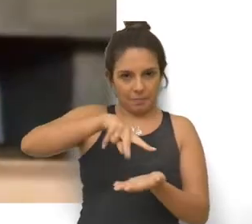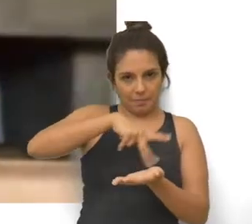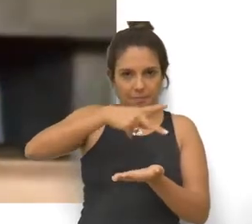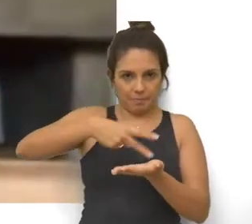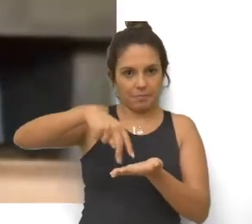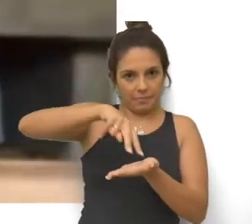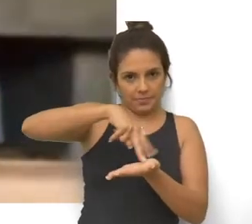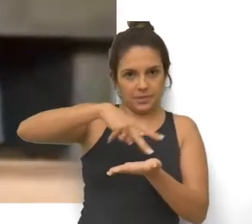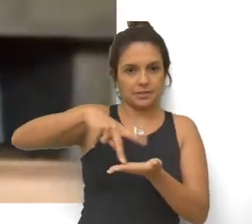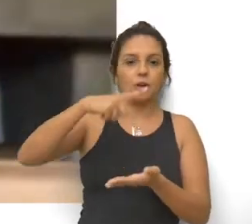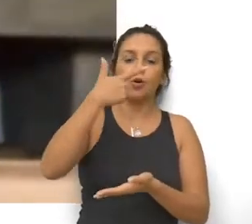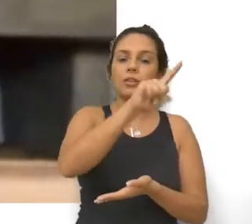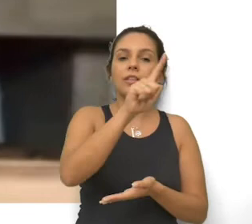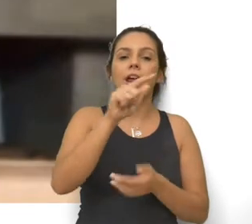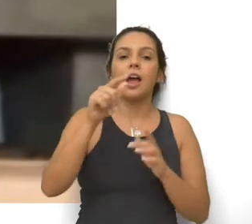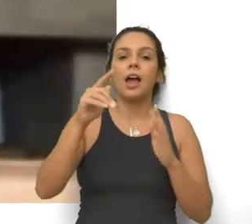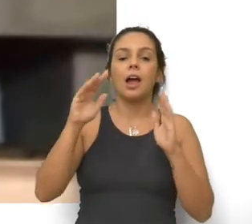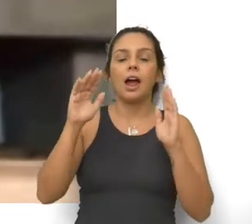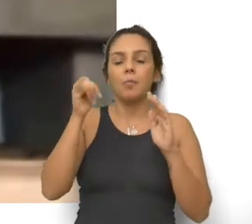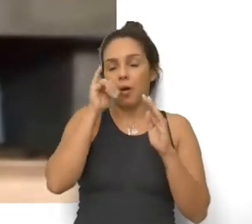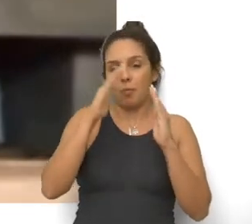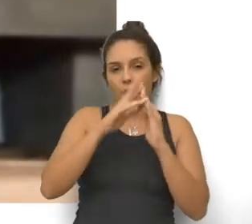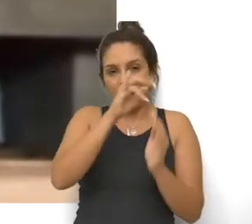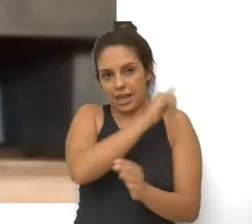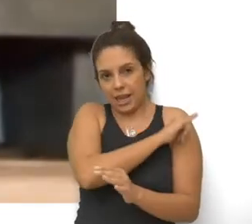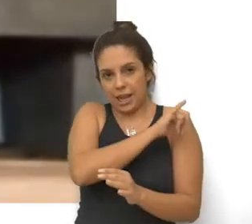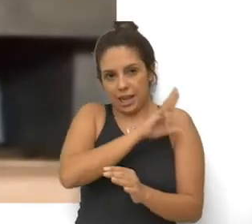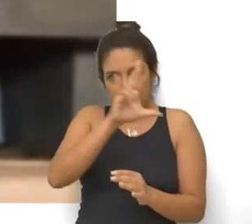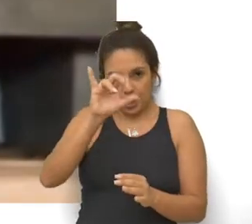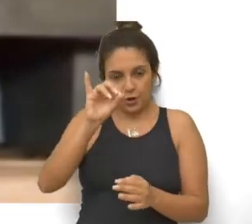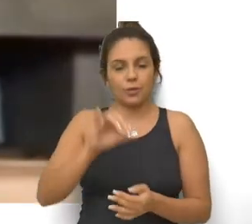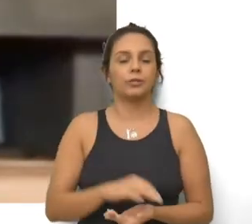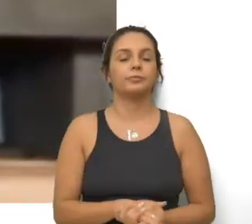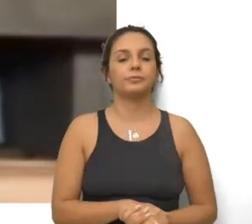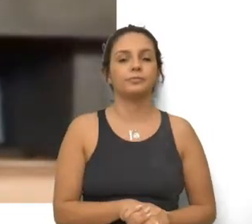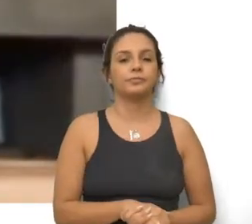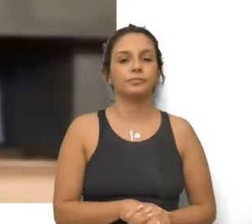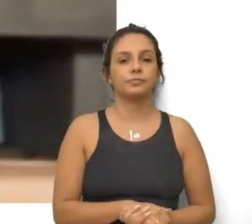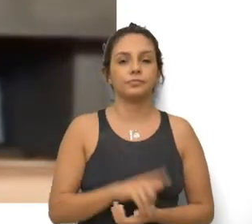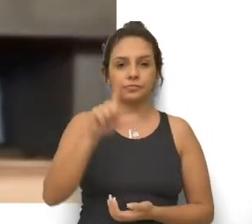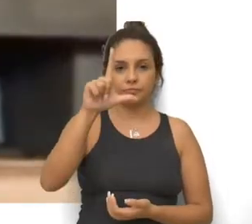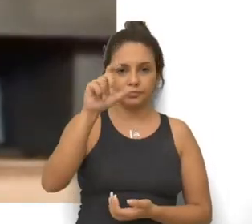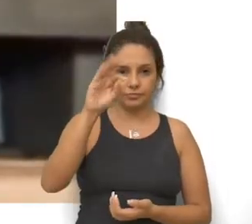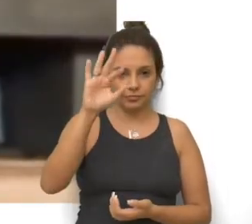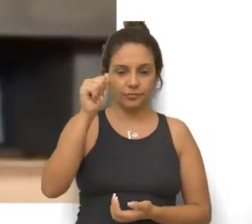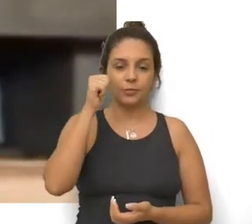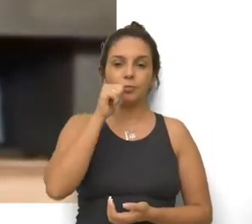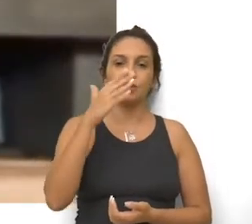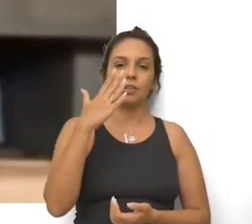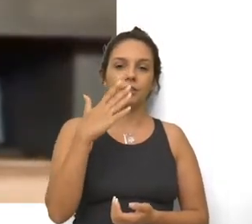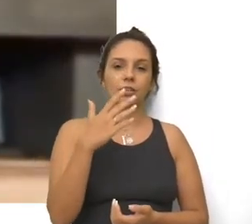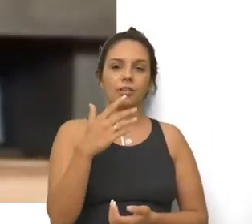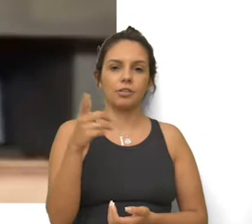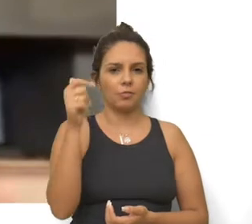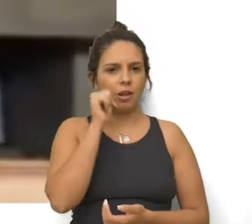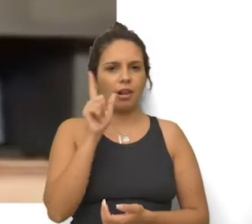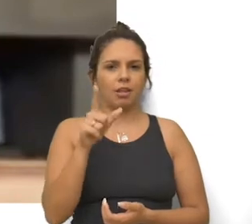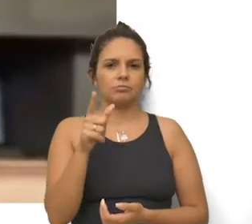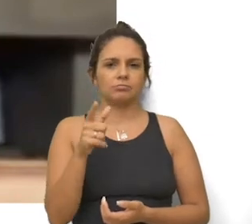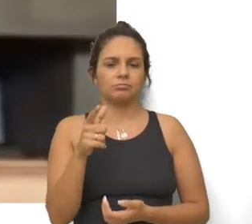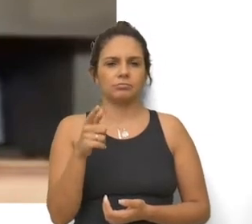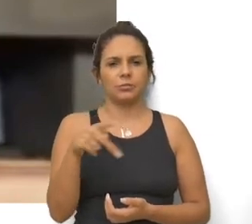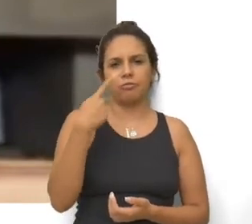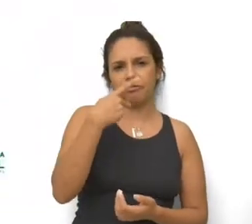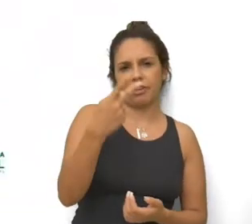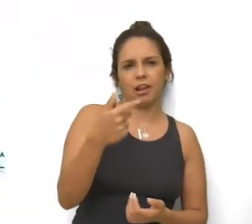e uma carioca que se chamava Lota Macedo Soares, que era uma mulher muito articulada